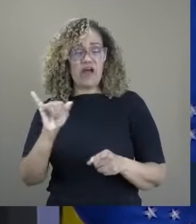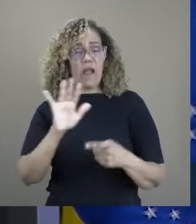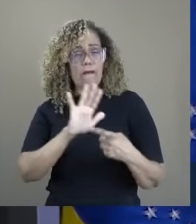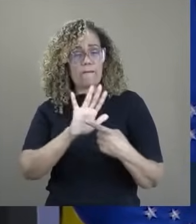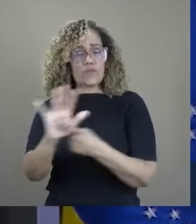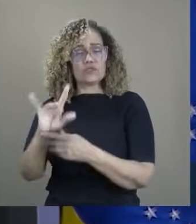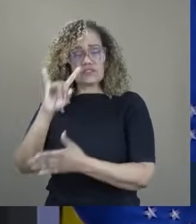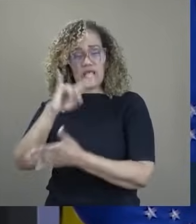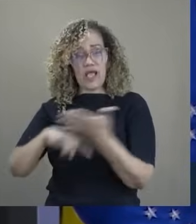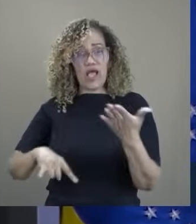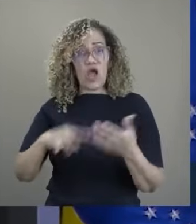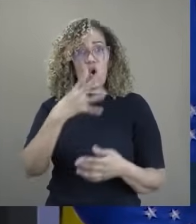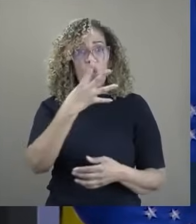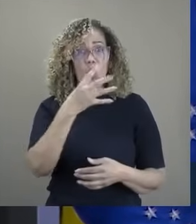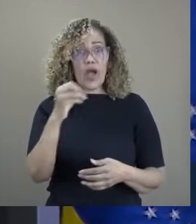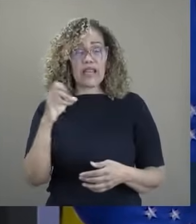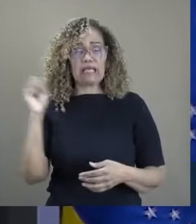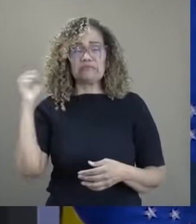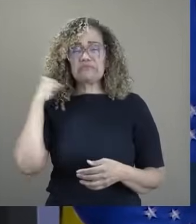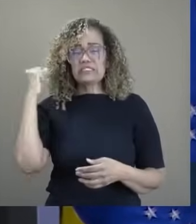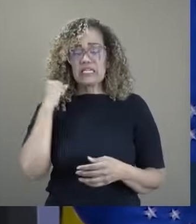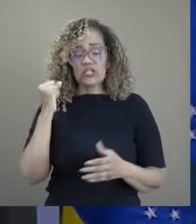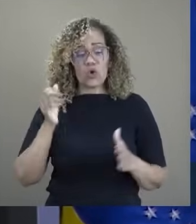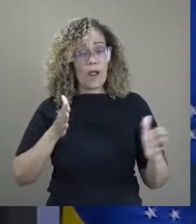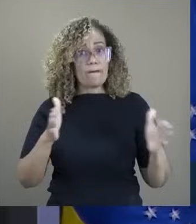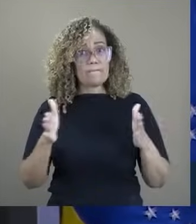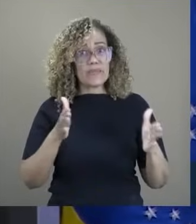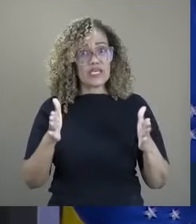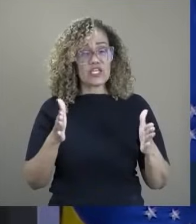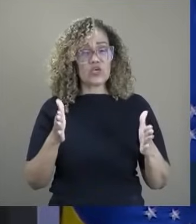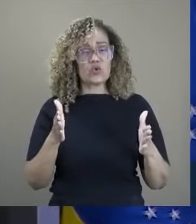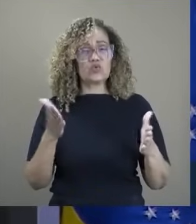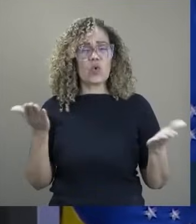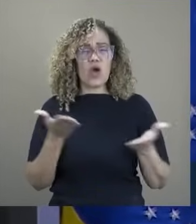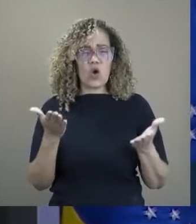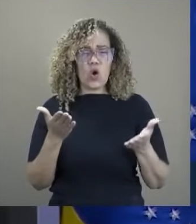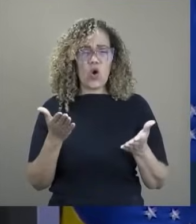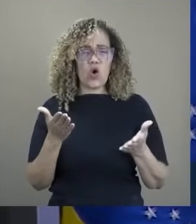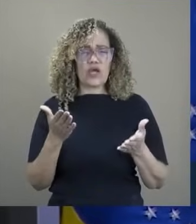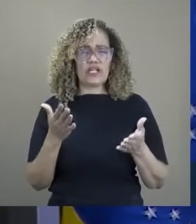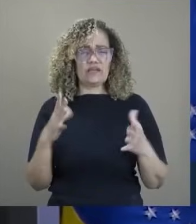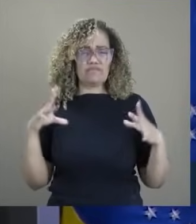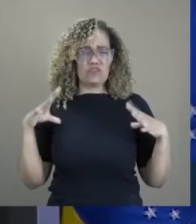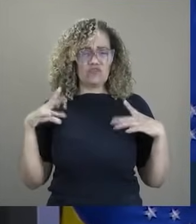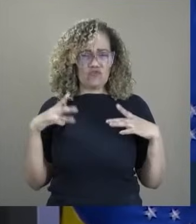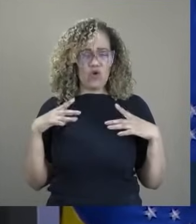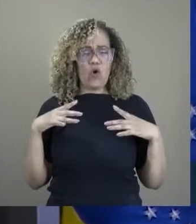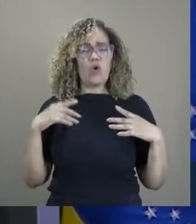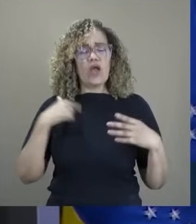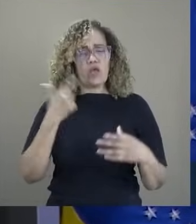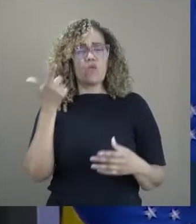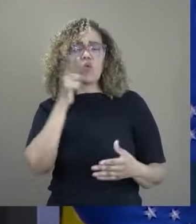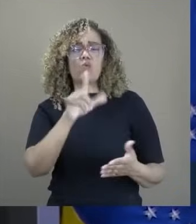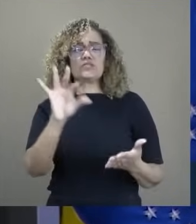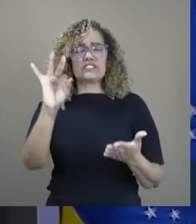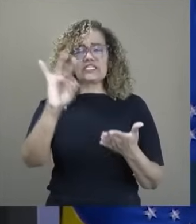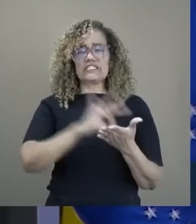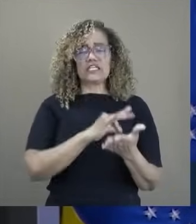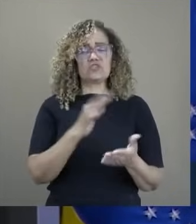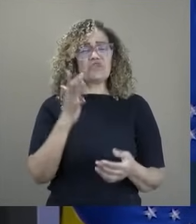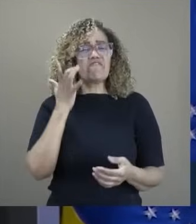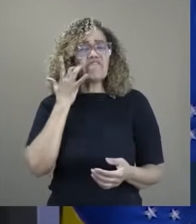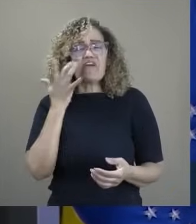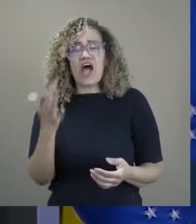40 senadores que num período agora de férias de recesso eu consegui as assinaturas uma facilidade